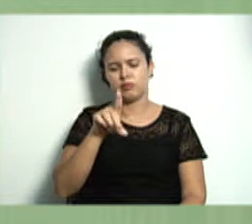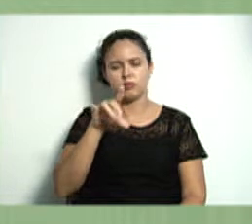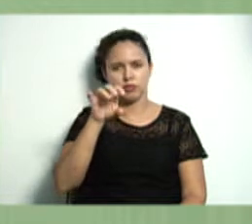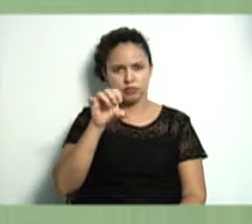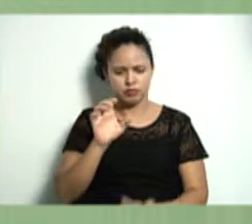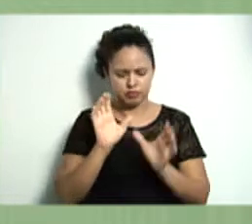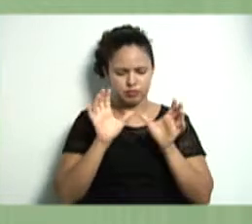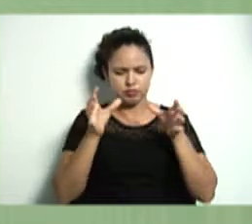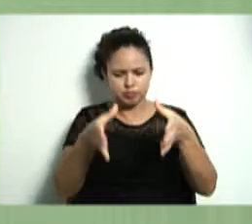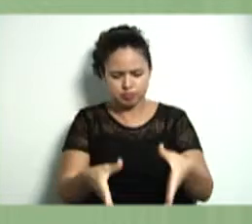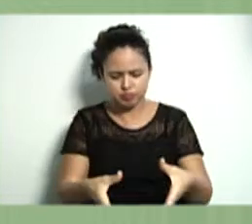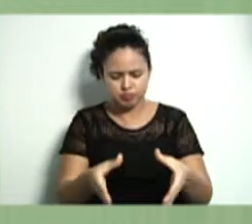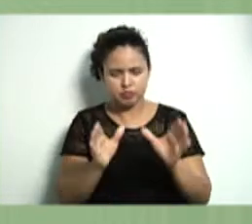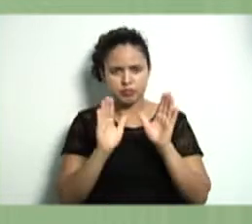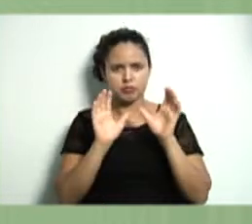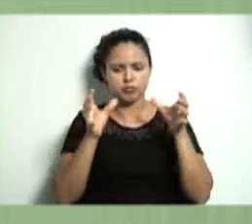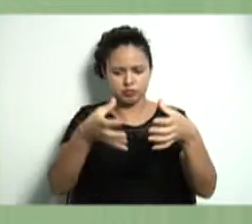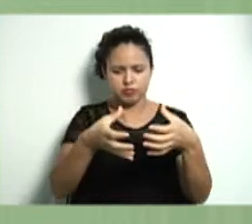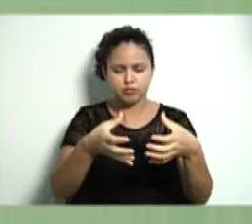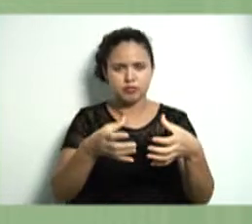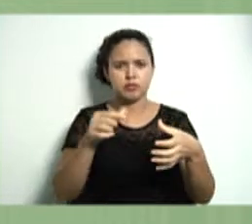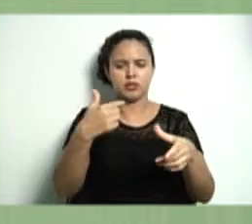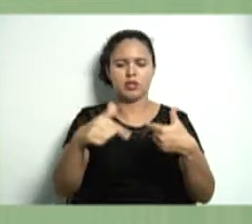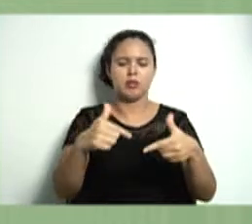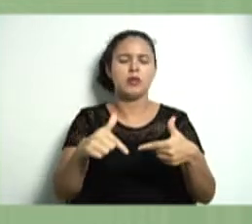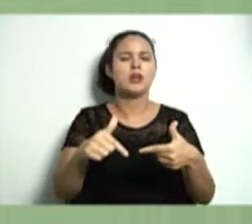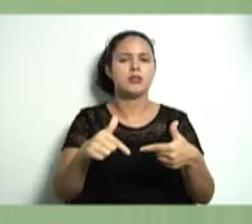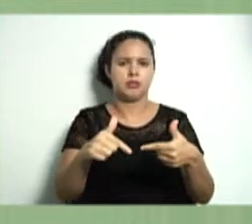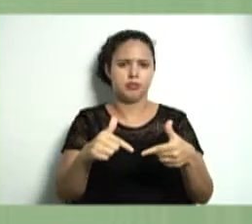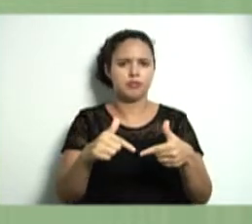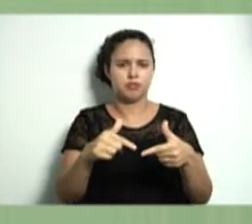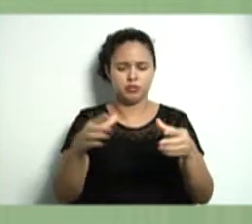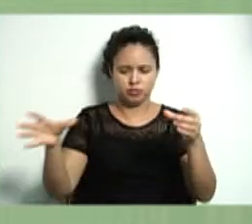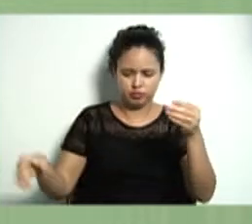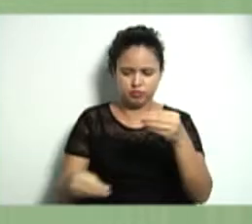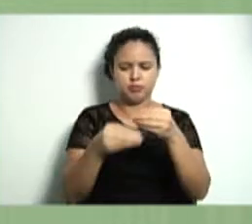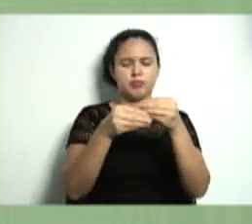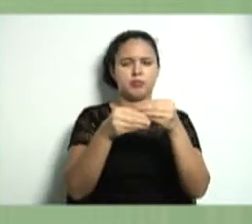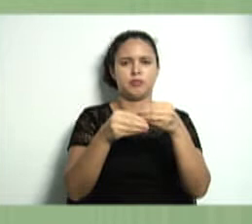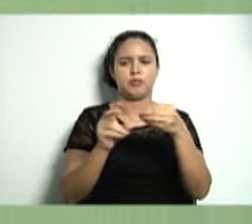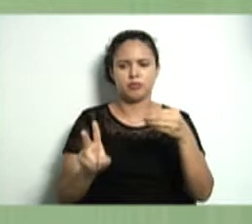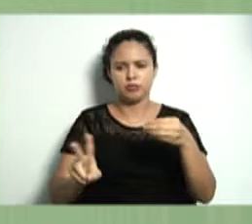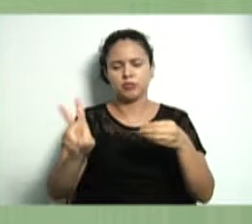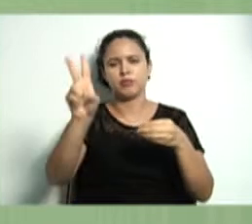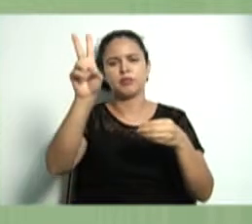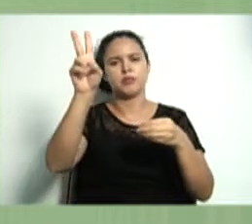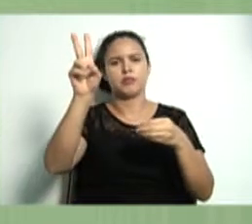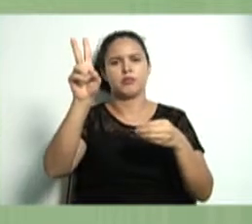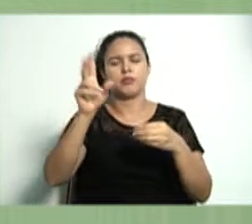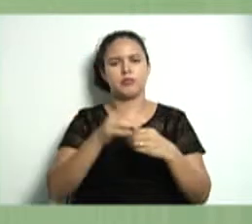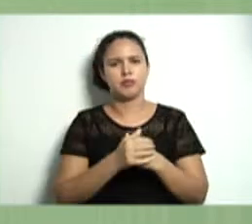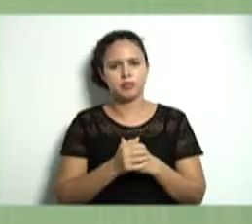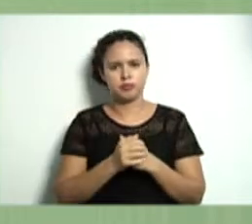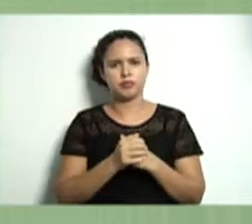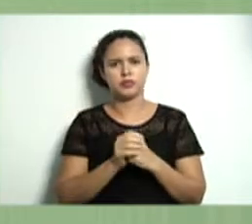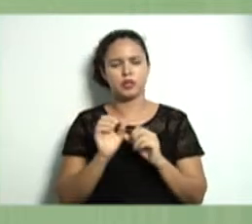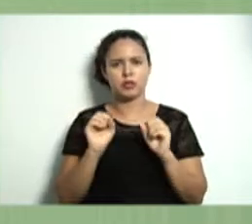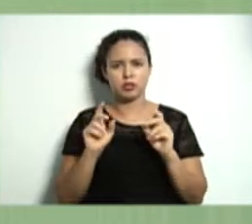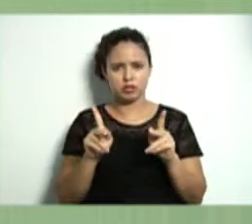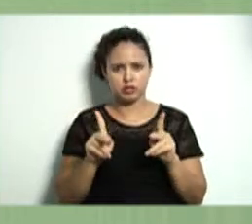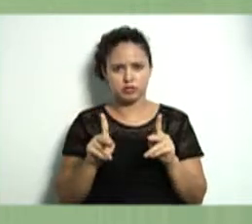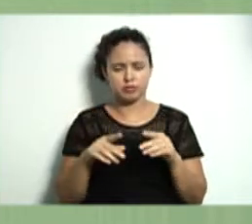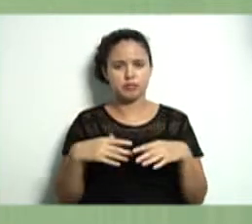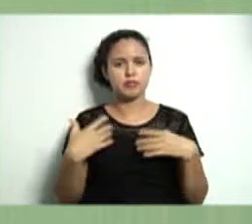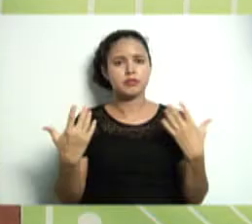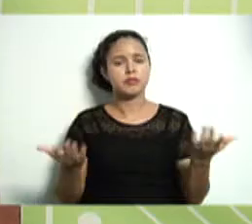é por meio do trabalho remunerado que se agrega valor aos meios de produção.